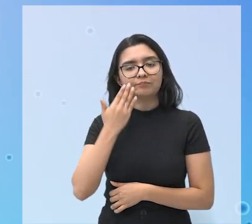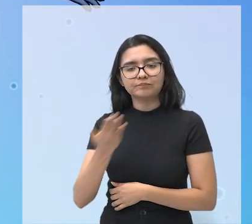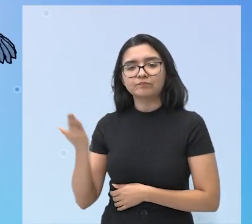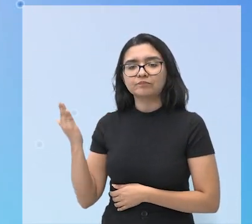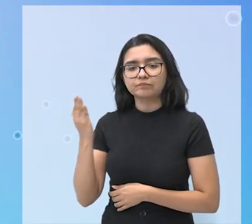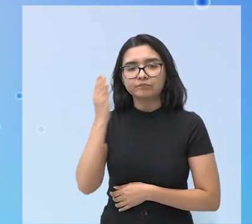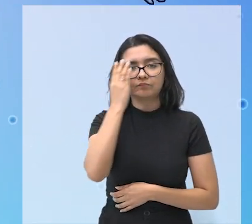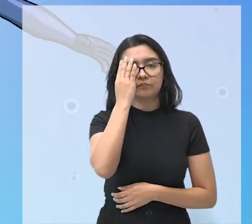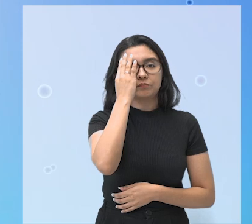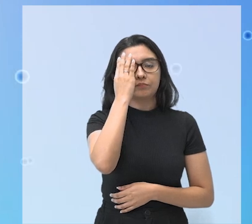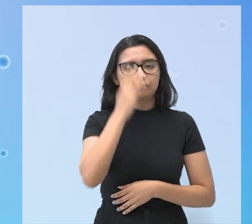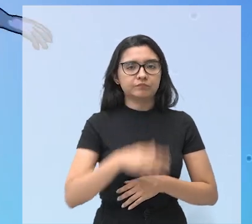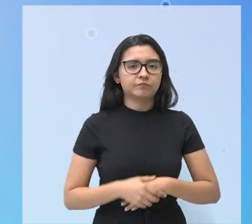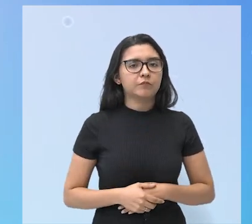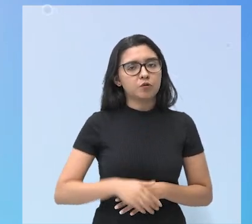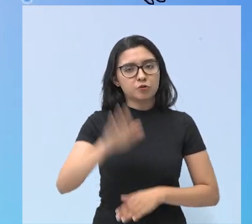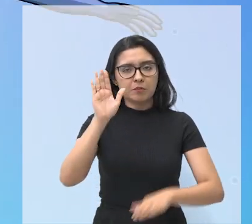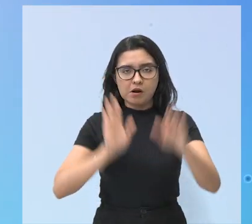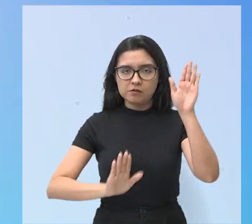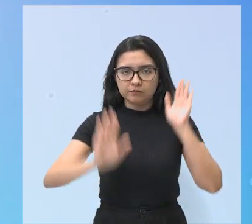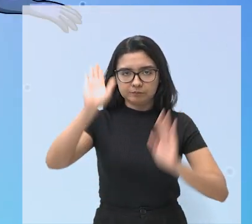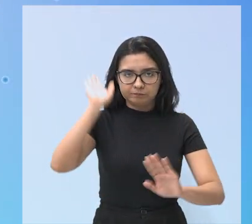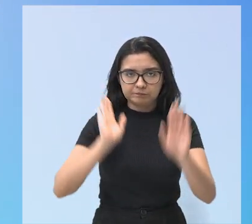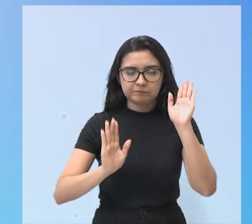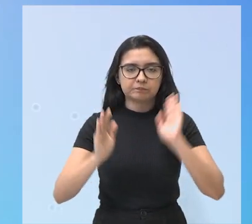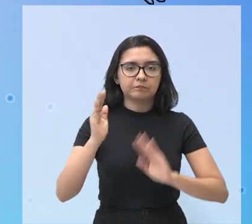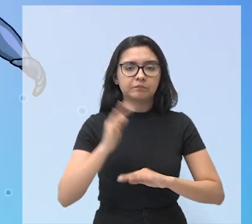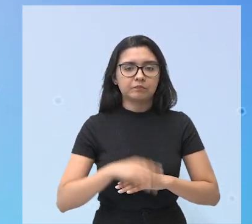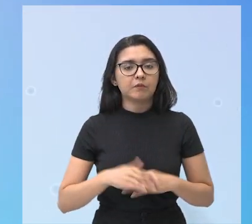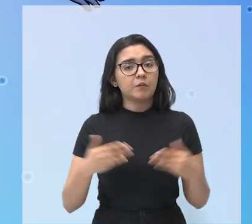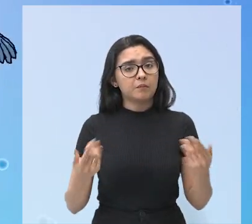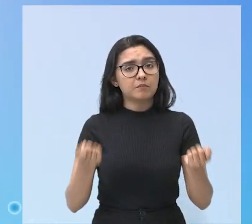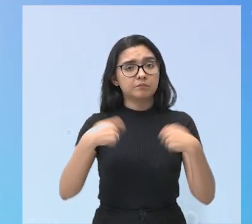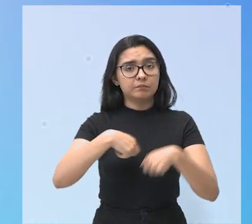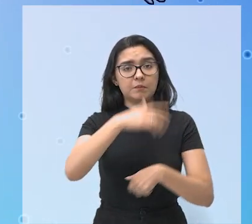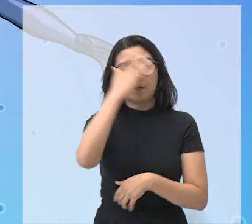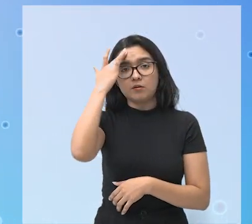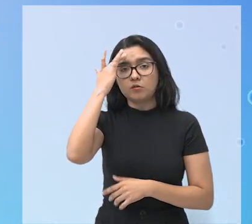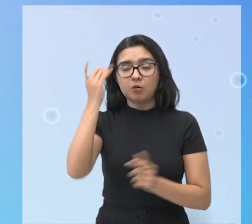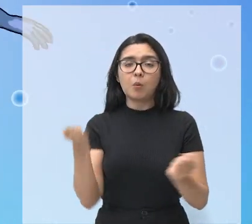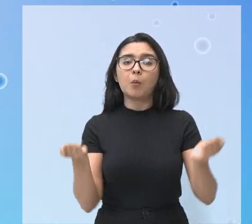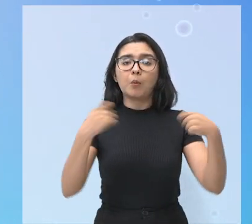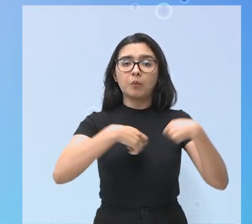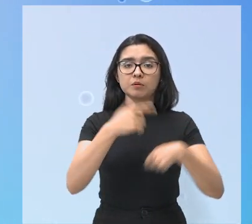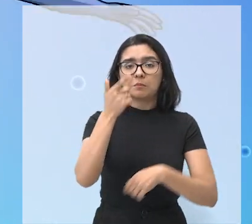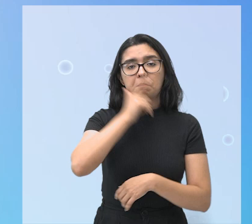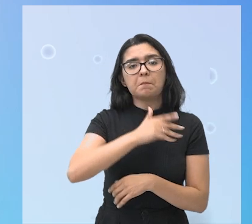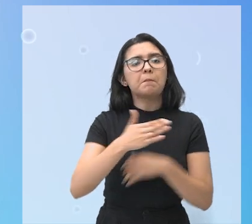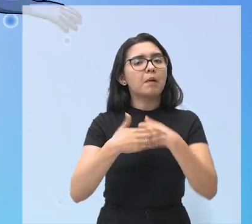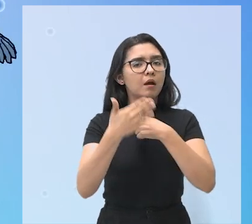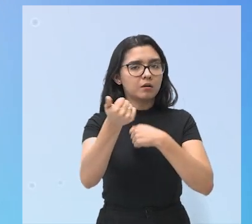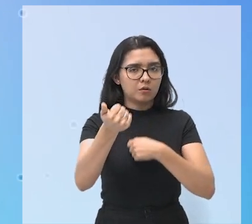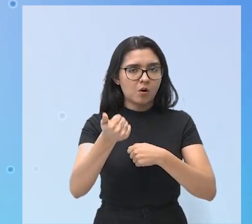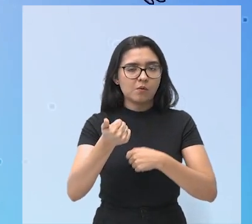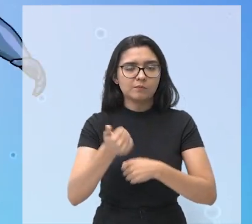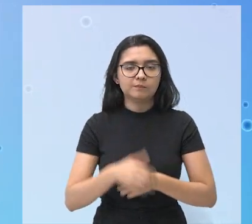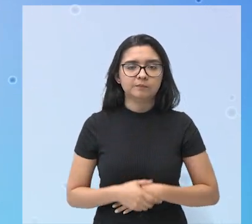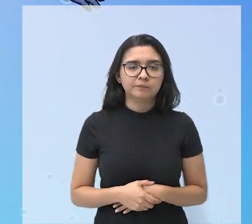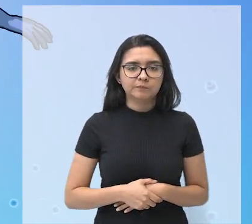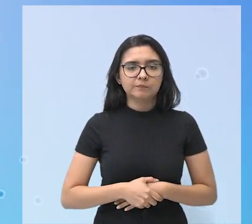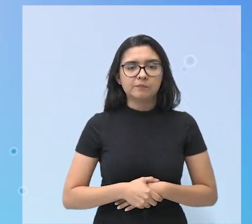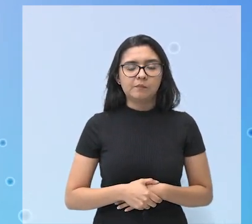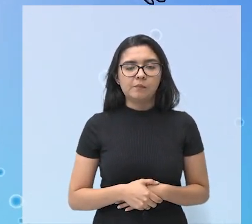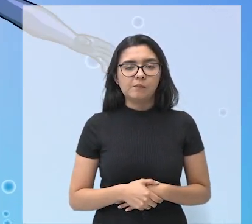né? Alternando os braços para que o atleta, o nadador, ele tenha uma melhor